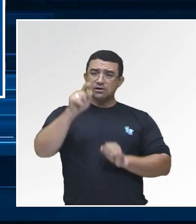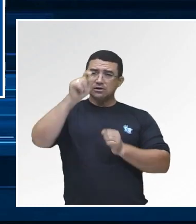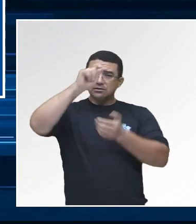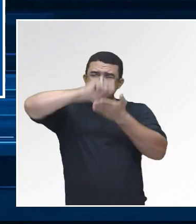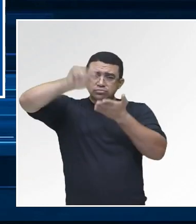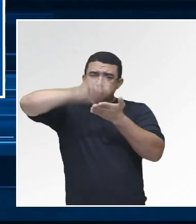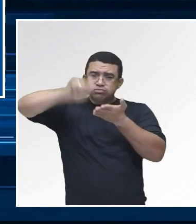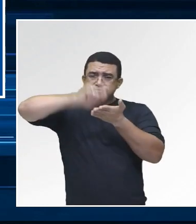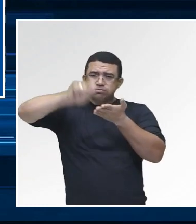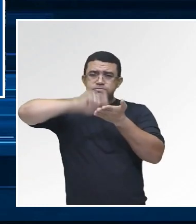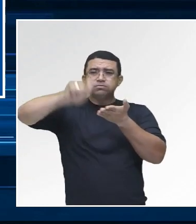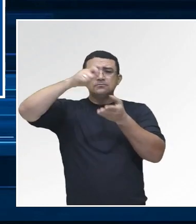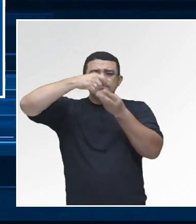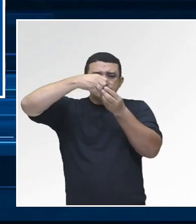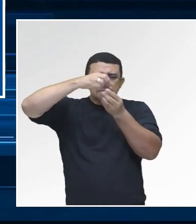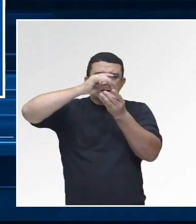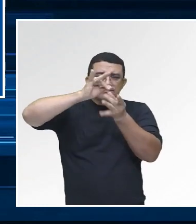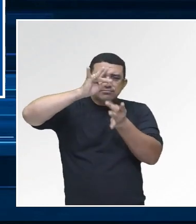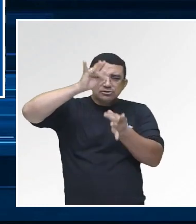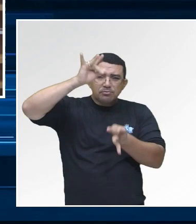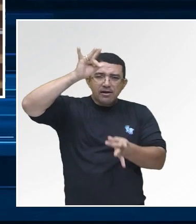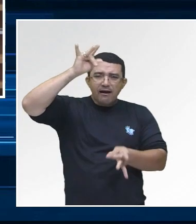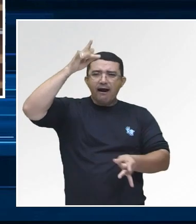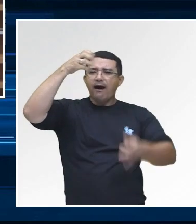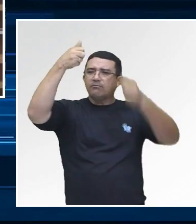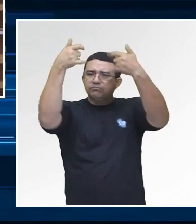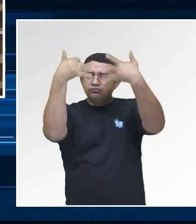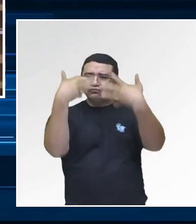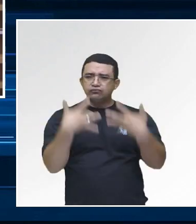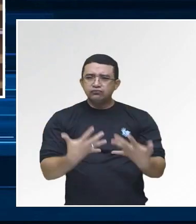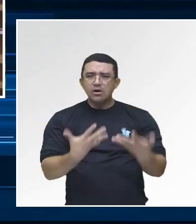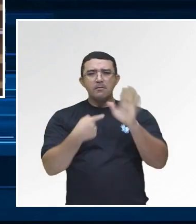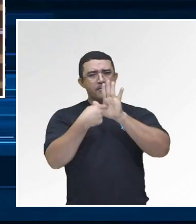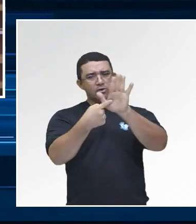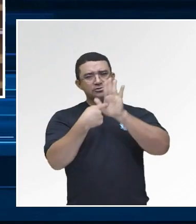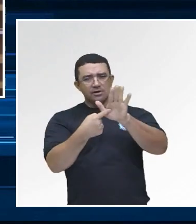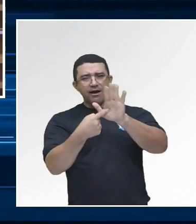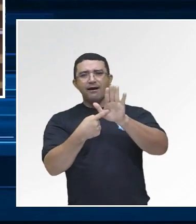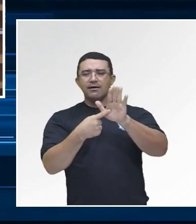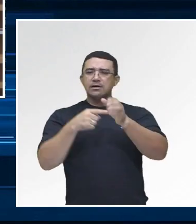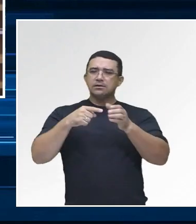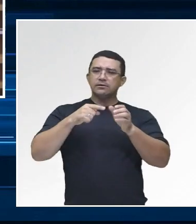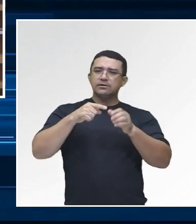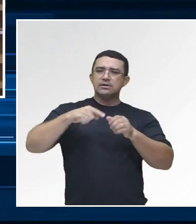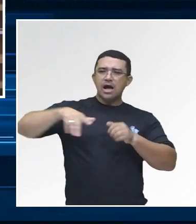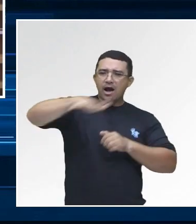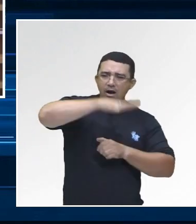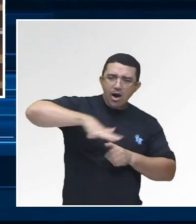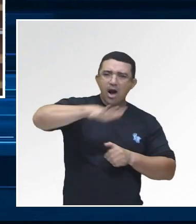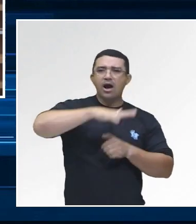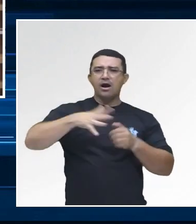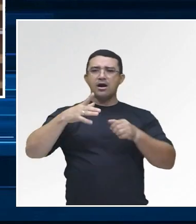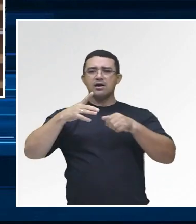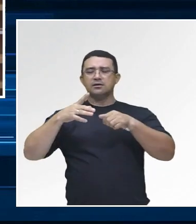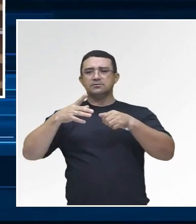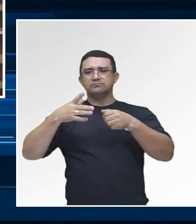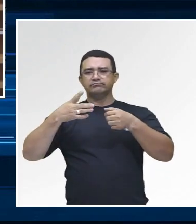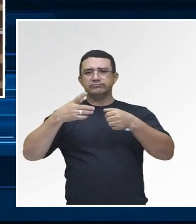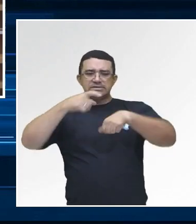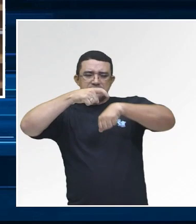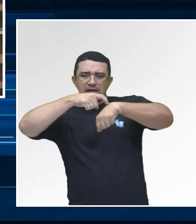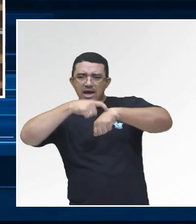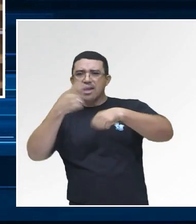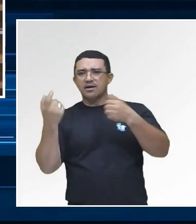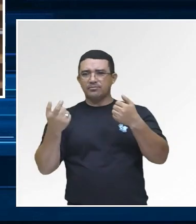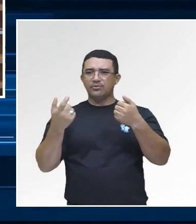lendo, se situar no espaço, né? Quando você está lendo uma história que descreve, ali parece que